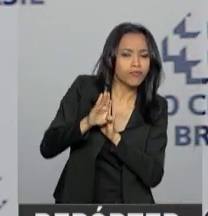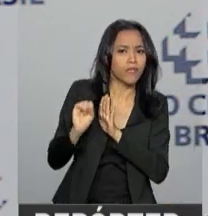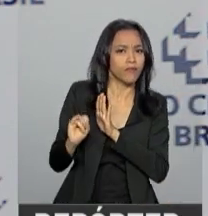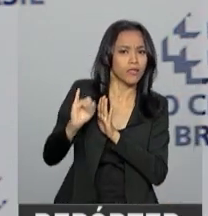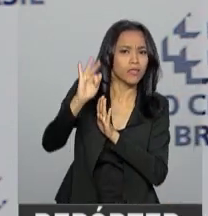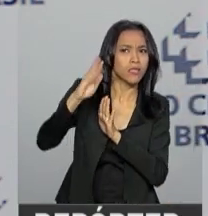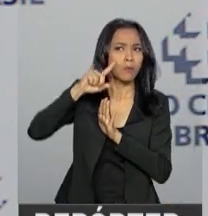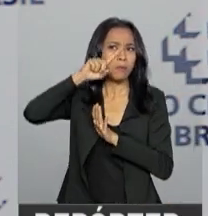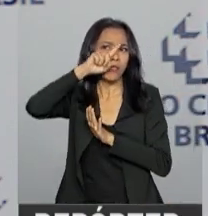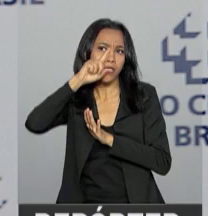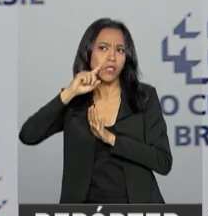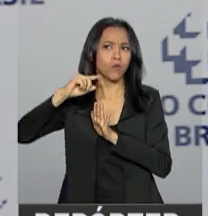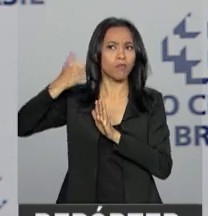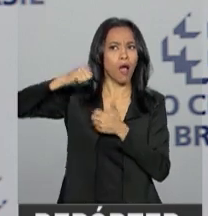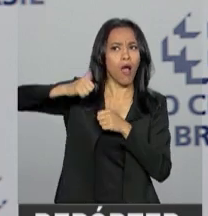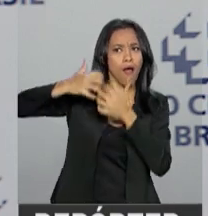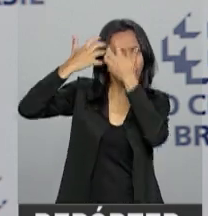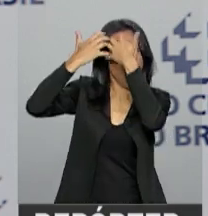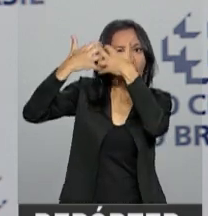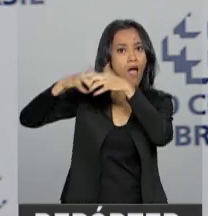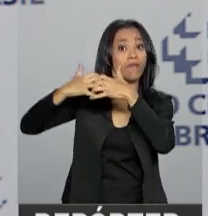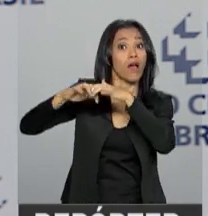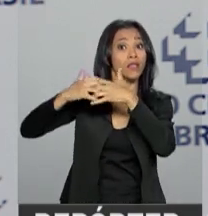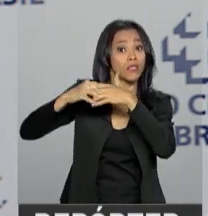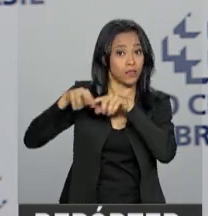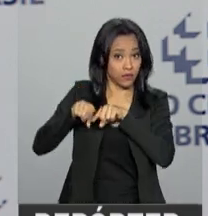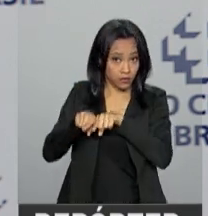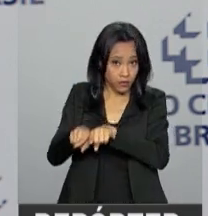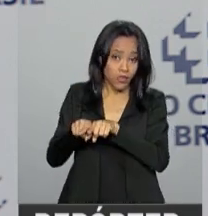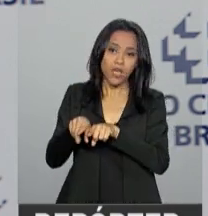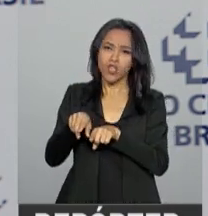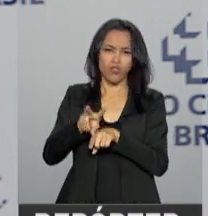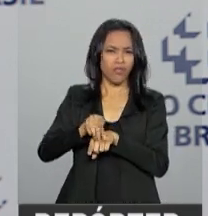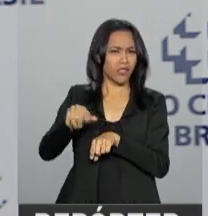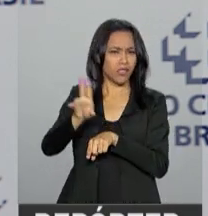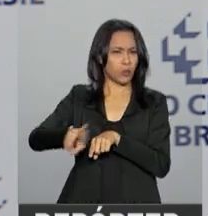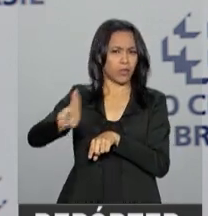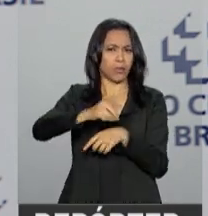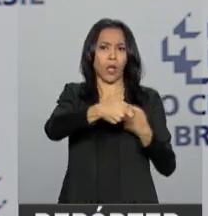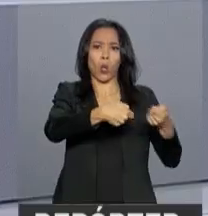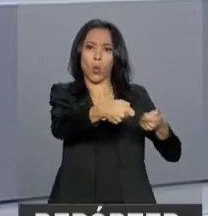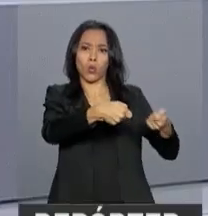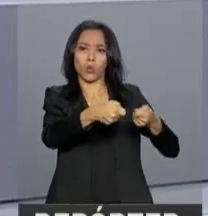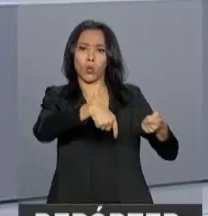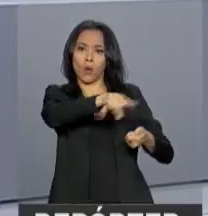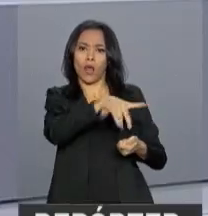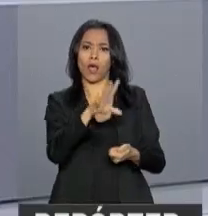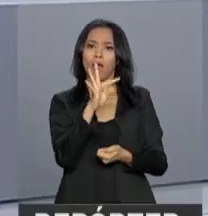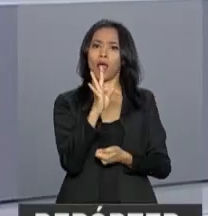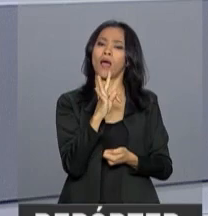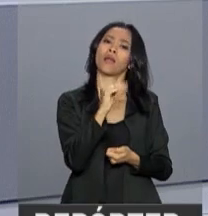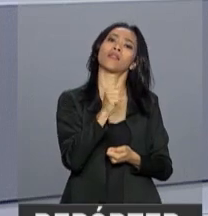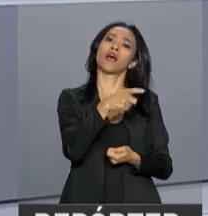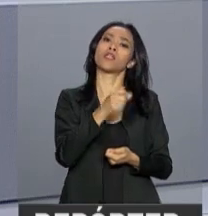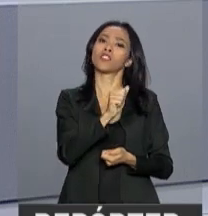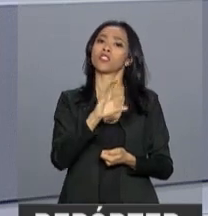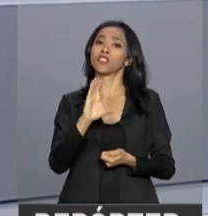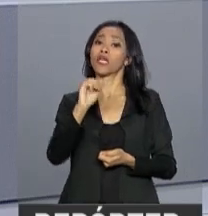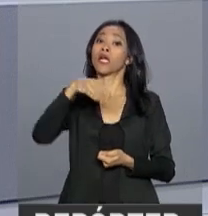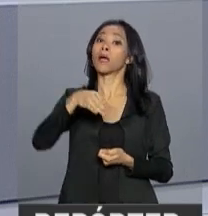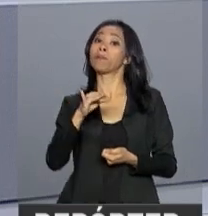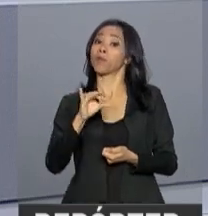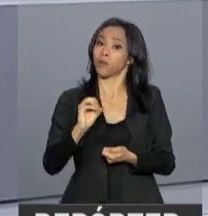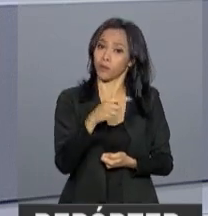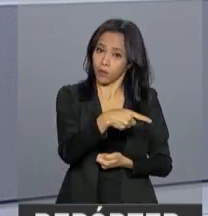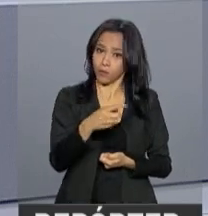de riscos e não será usada para controlar a taxa de câmbio e hoje o presidente do banco